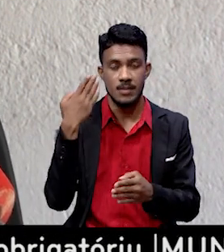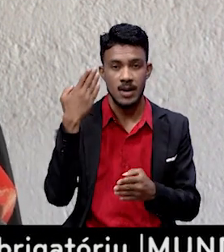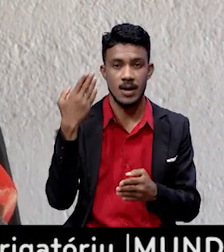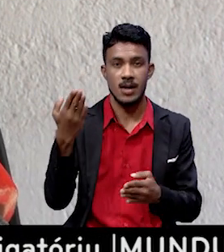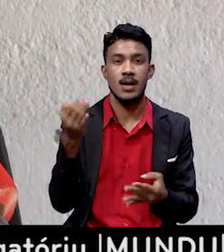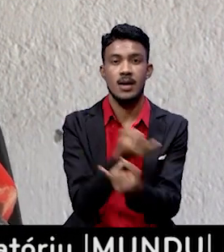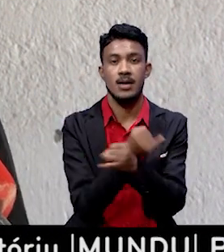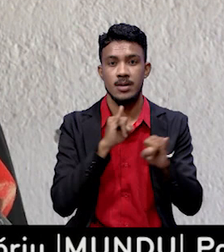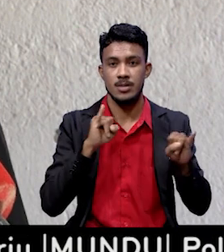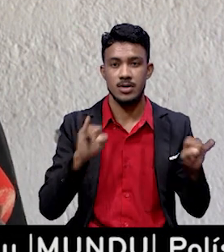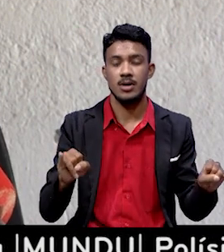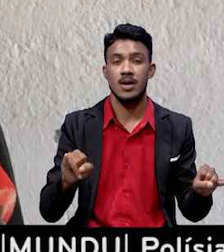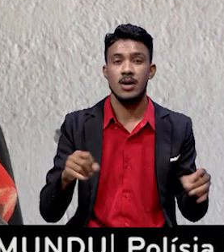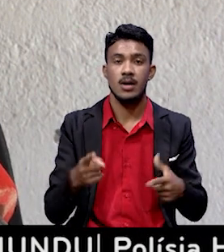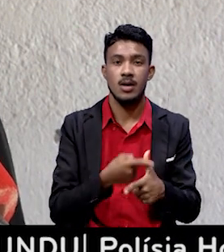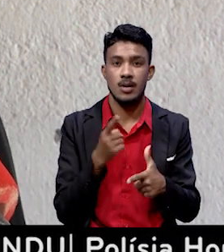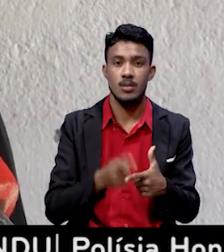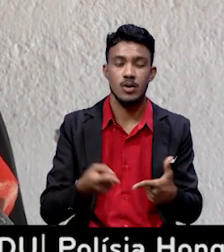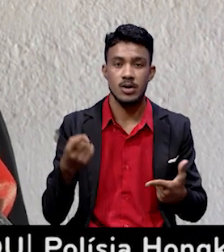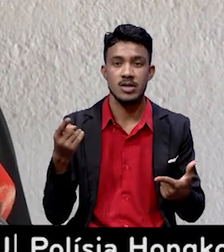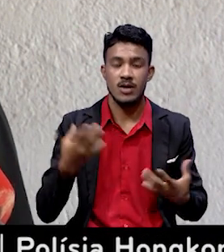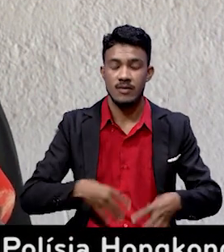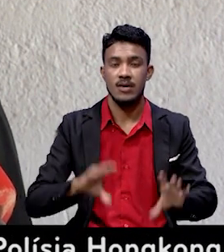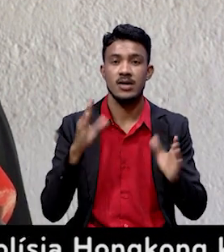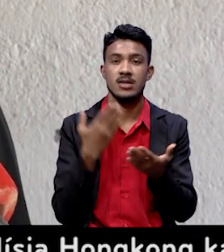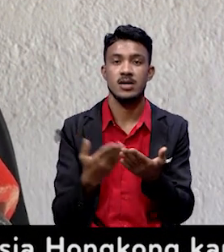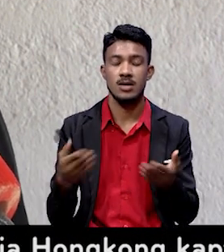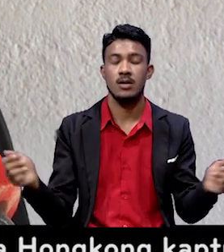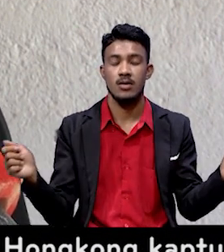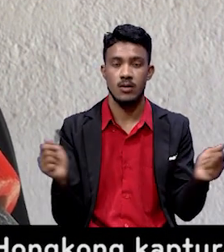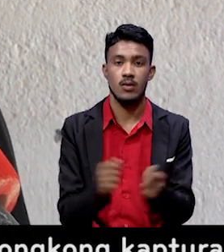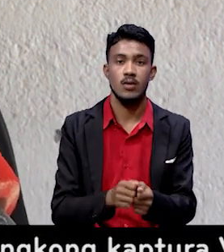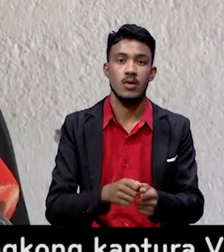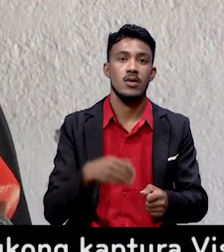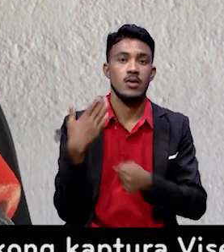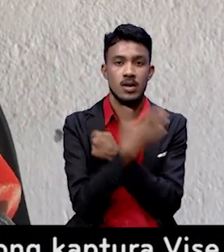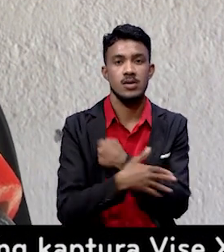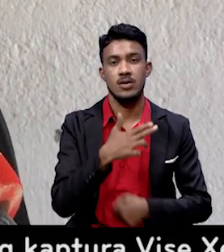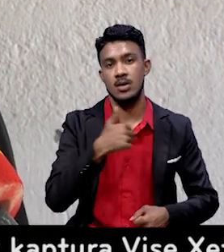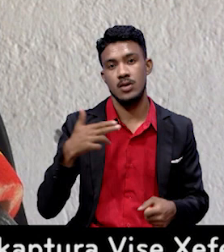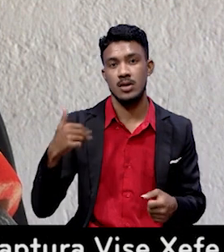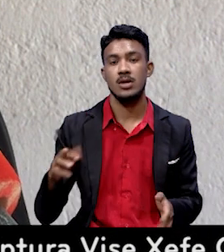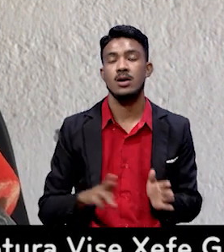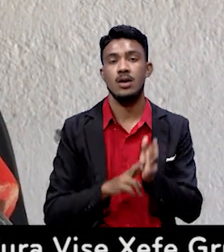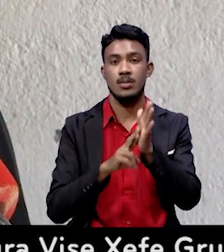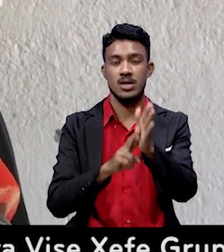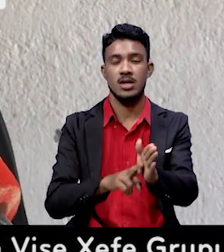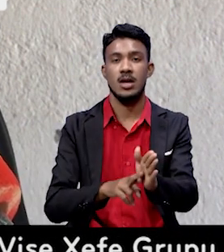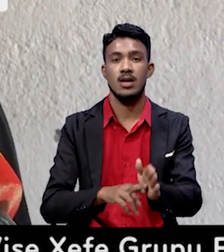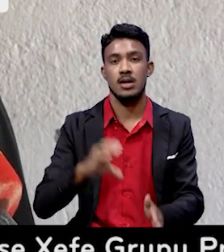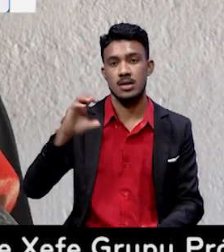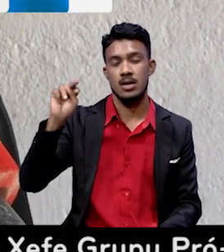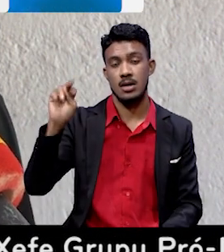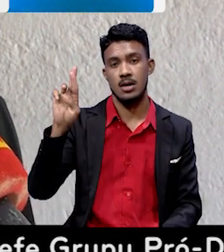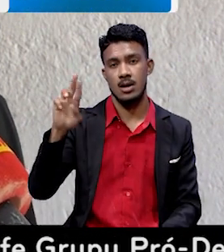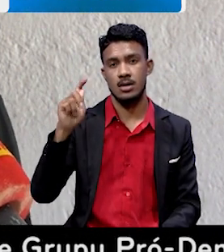Consulta popular e depois negociação com a Indonésia, ou a representante CNRT, Niniani Halliur,